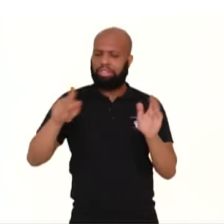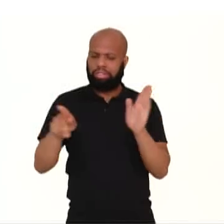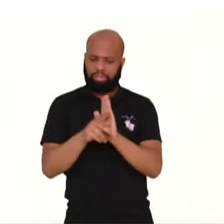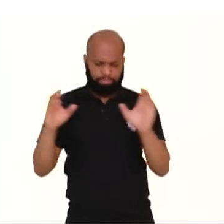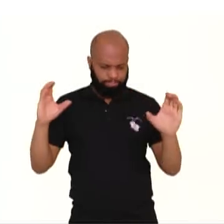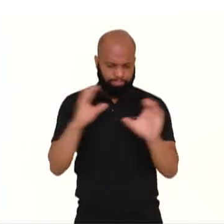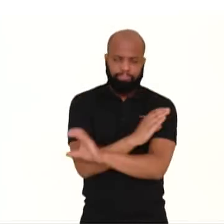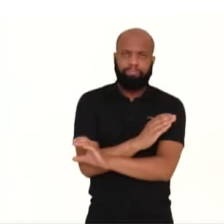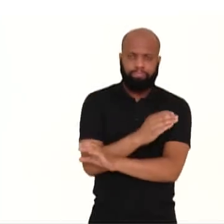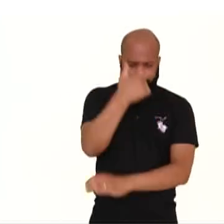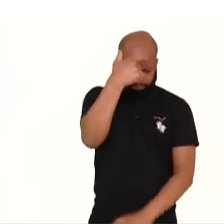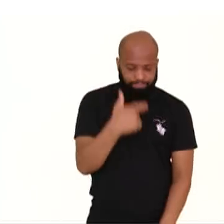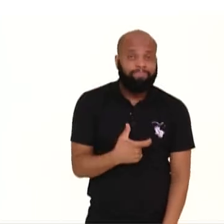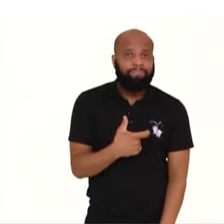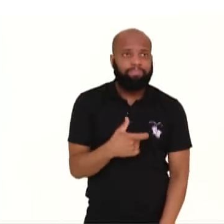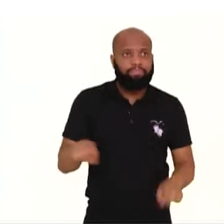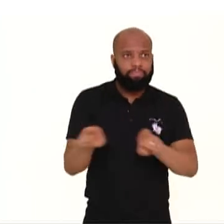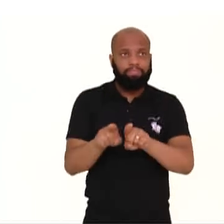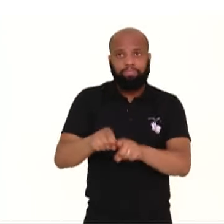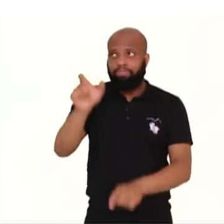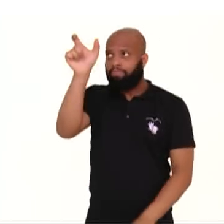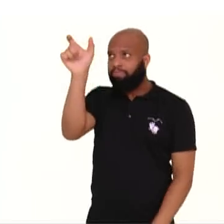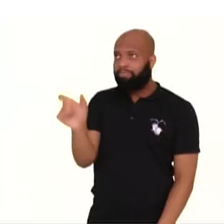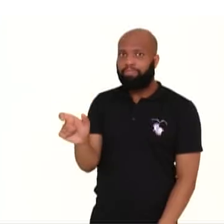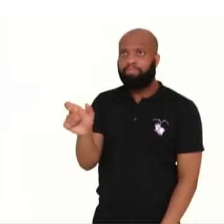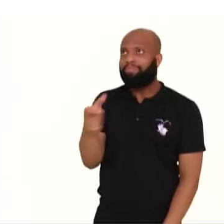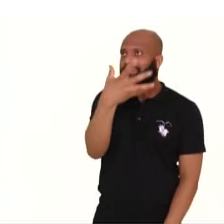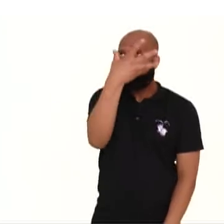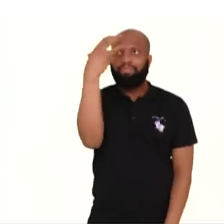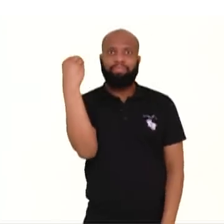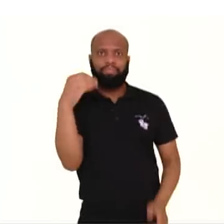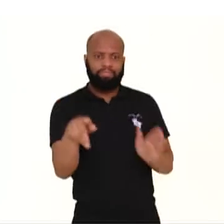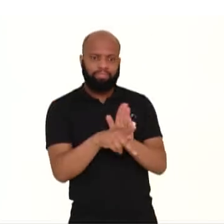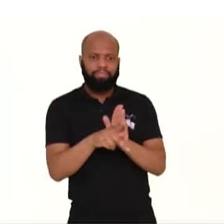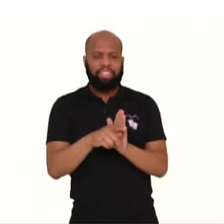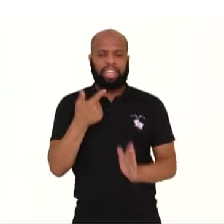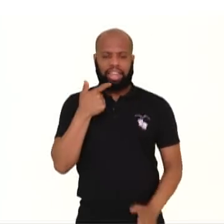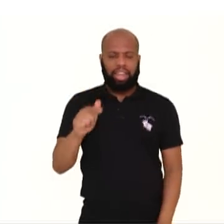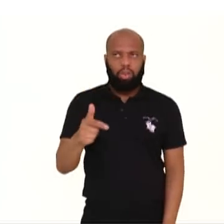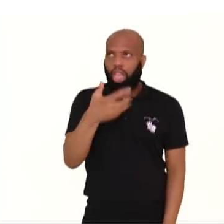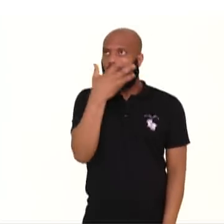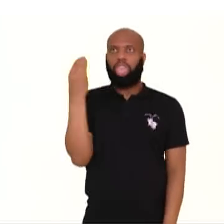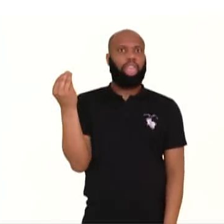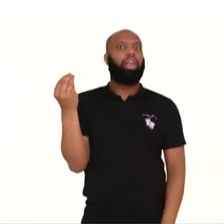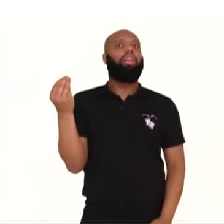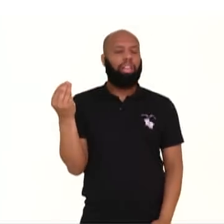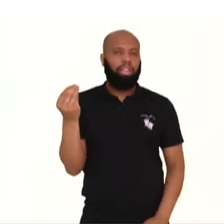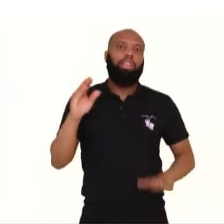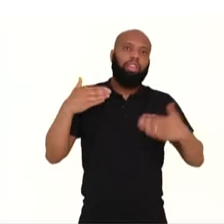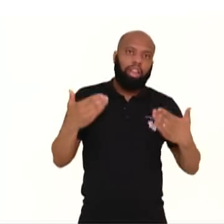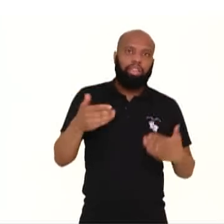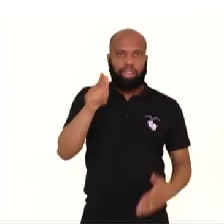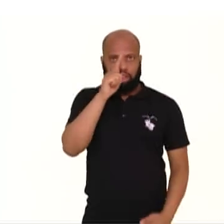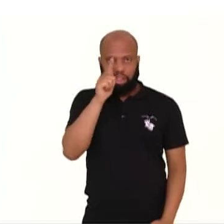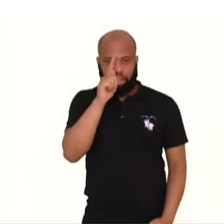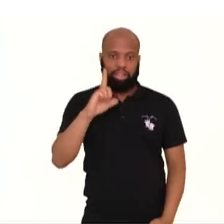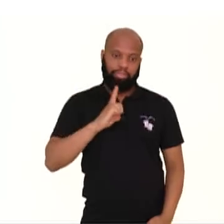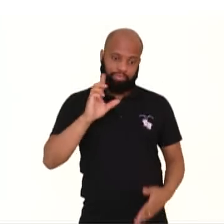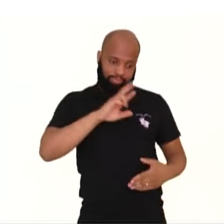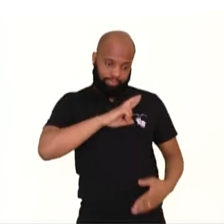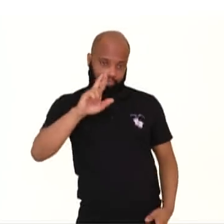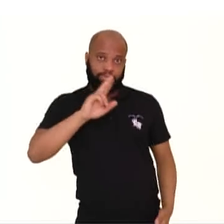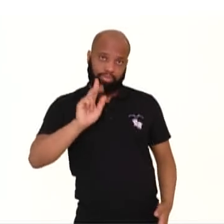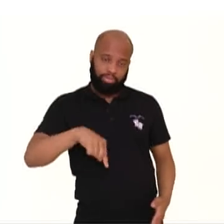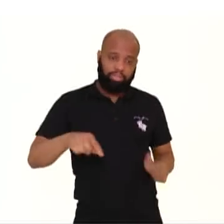mesmo, como ocorreria a alguém que se esquecesse de seu idioma. A religião grega, portanto, é uma parte da vida do